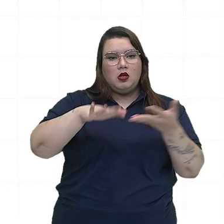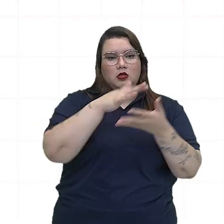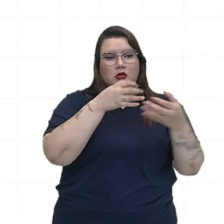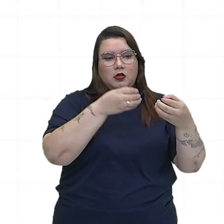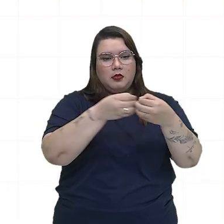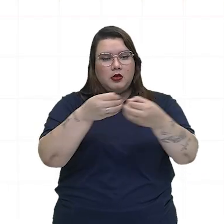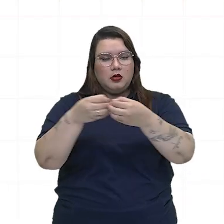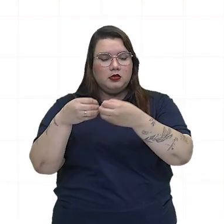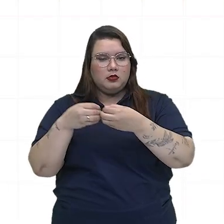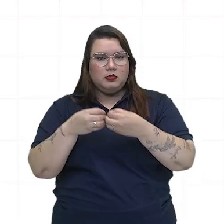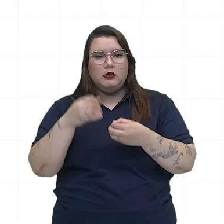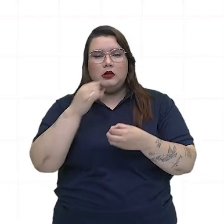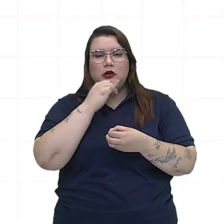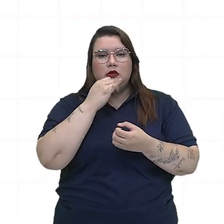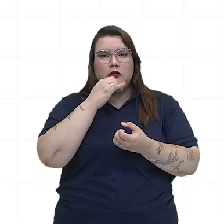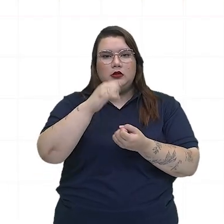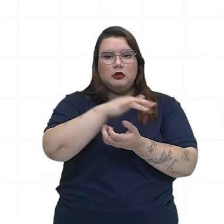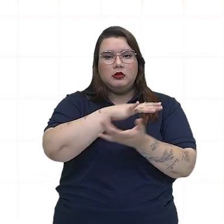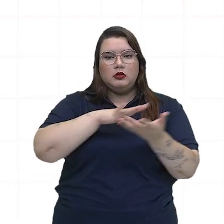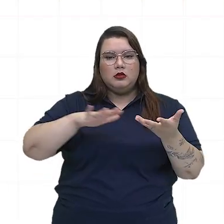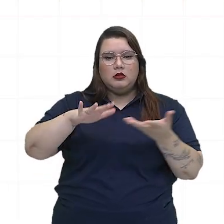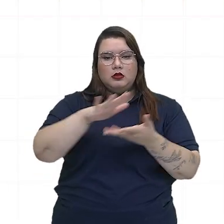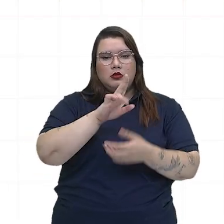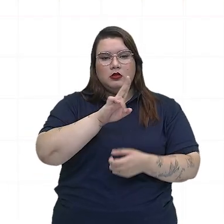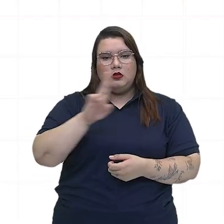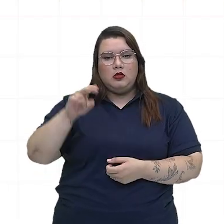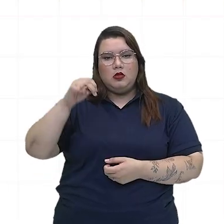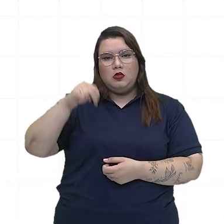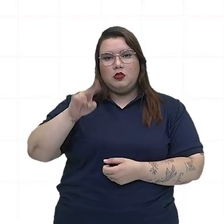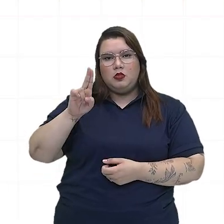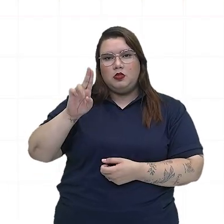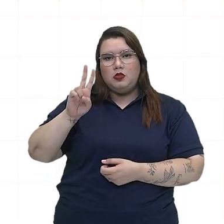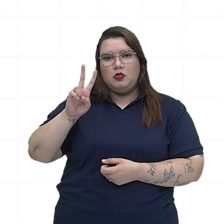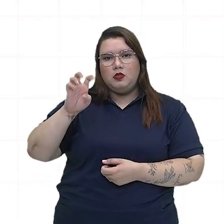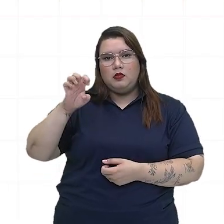grande galáxia da Nuvem de Magalhães.